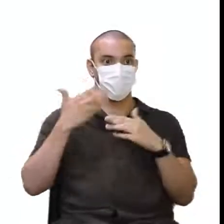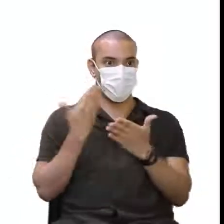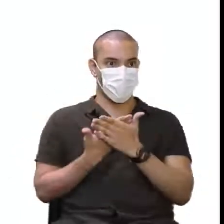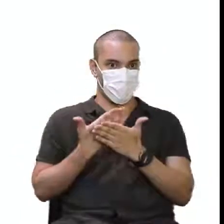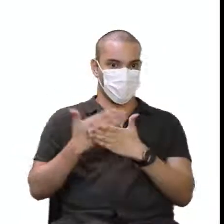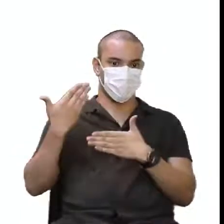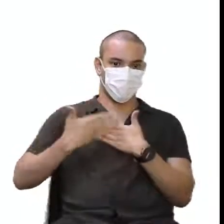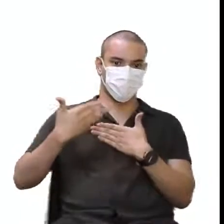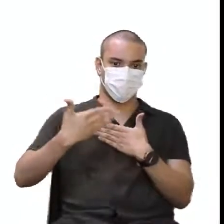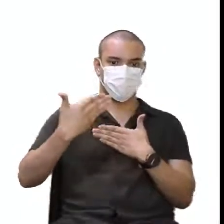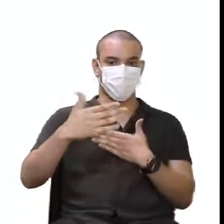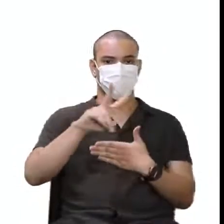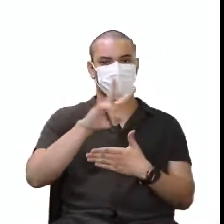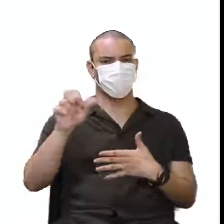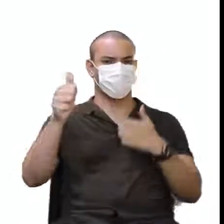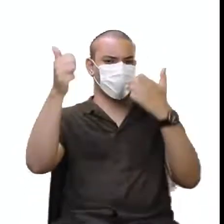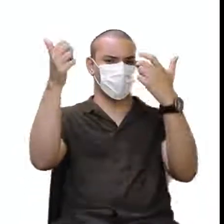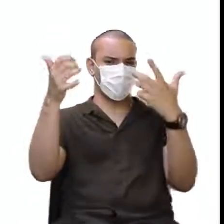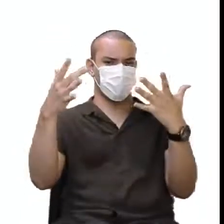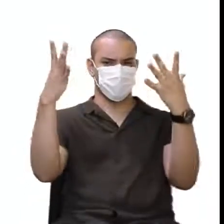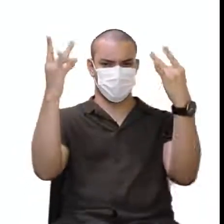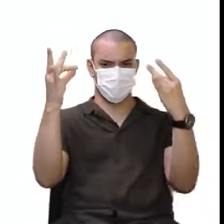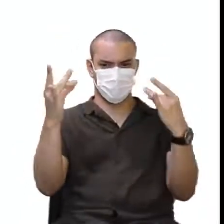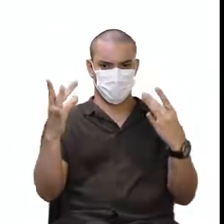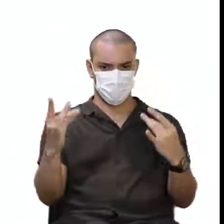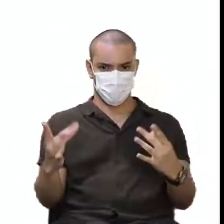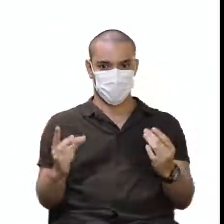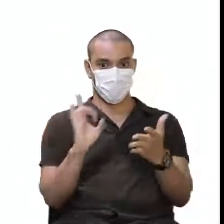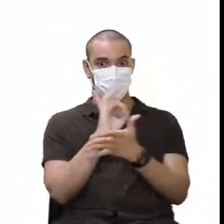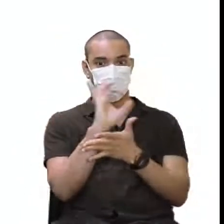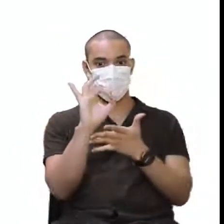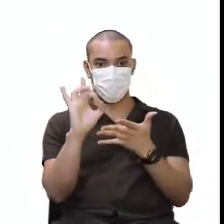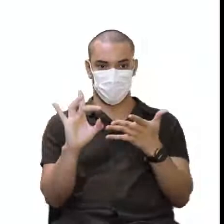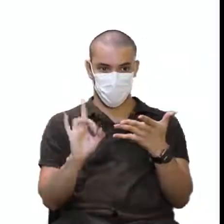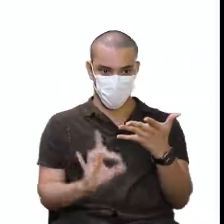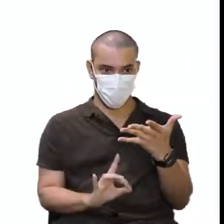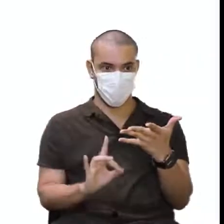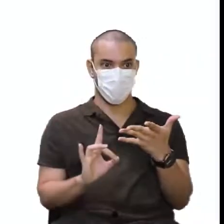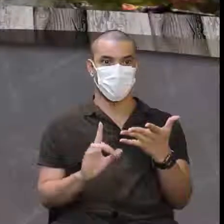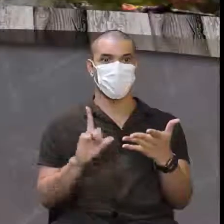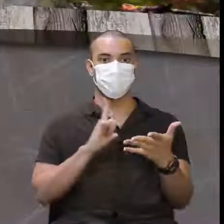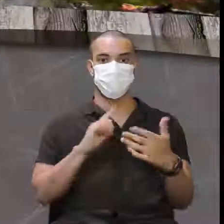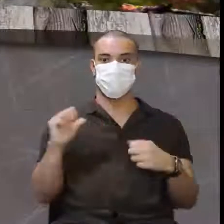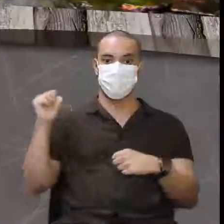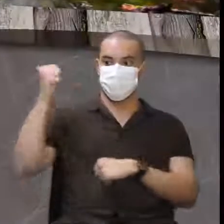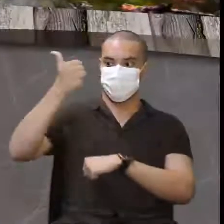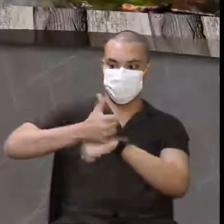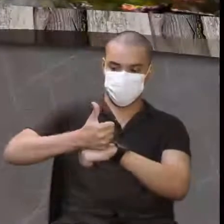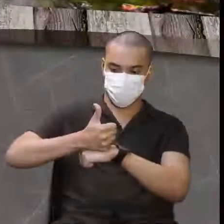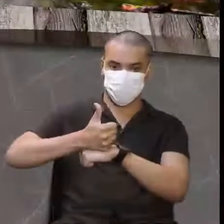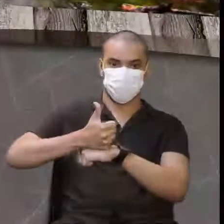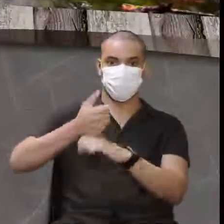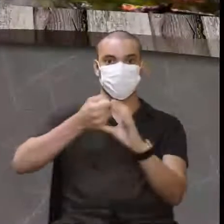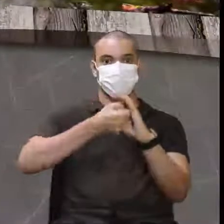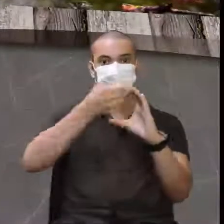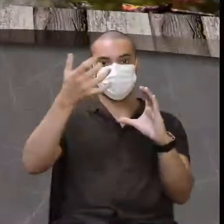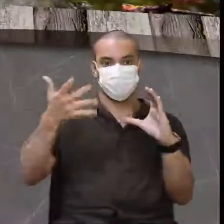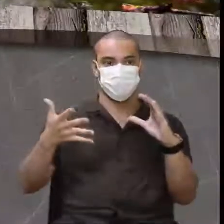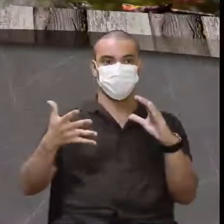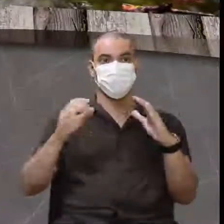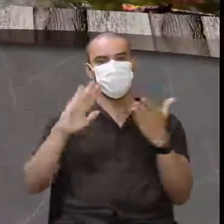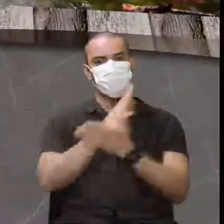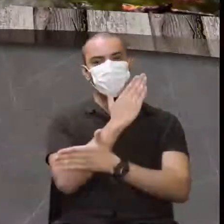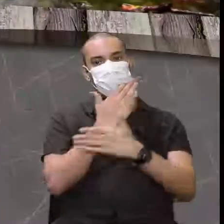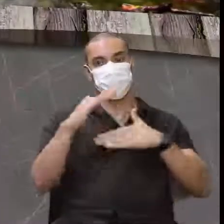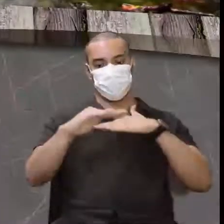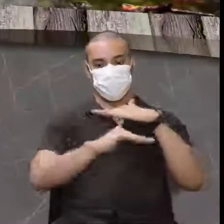próximas aulas, nós vamos dar essa sequência, essas informações de características que vão ser dominantes, olha aqui para mim, características que vão ser dominantes,